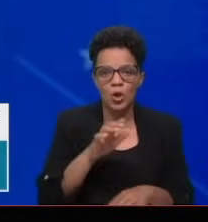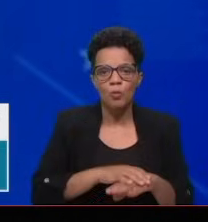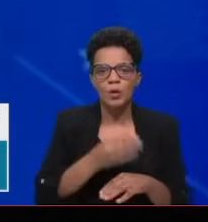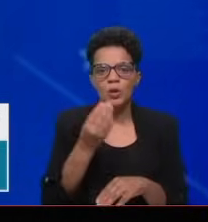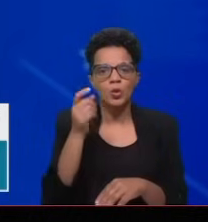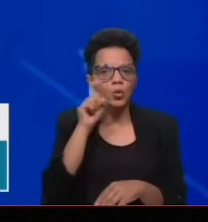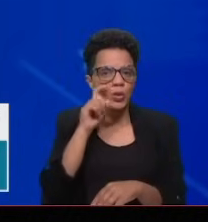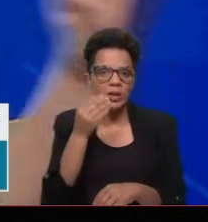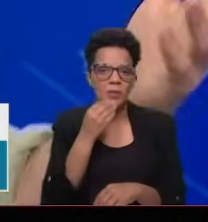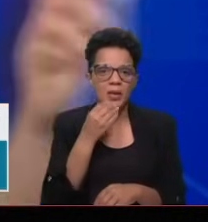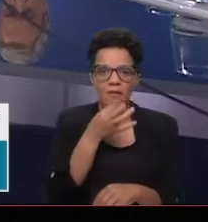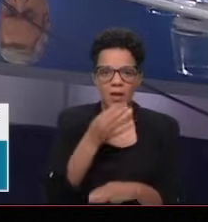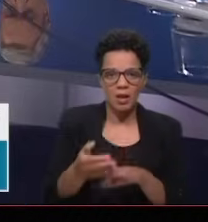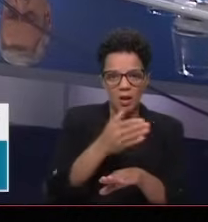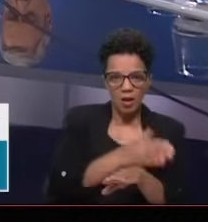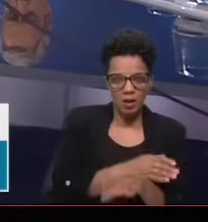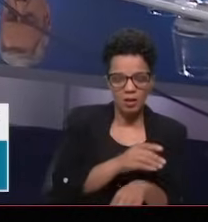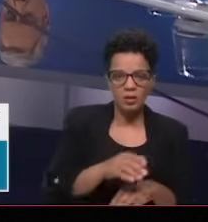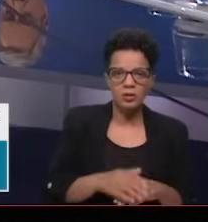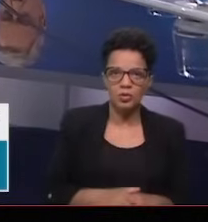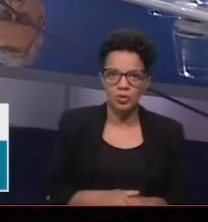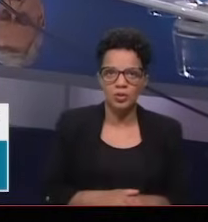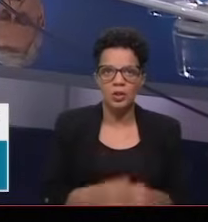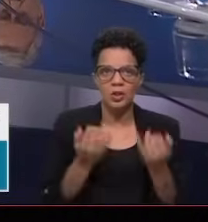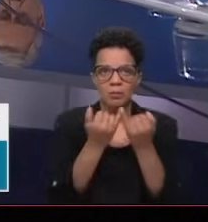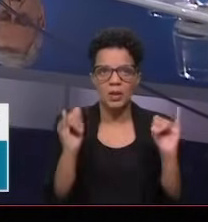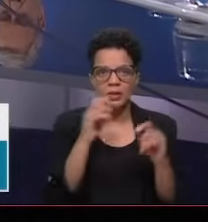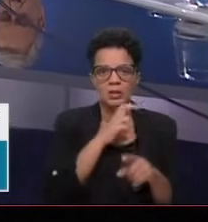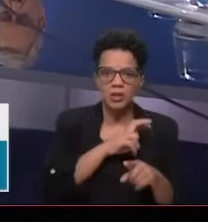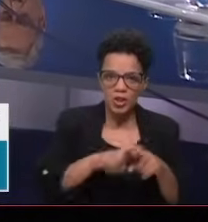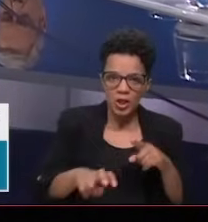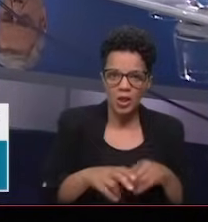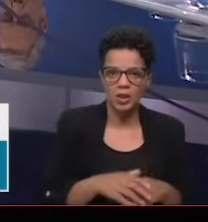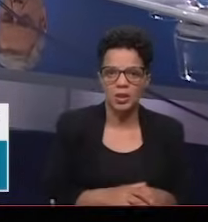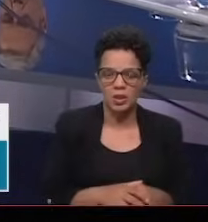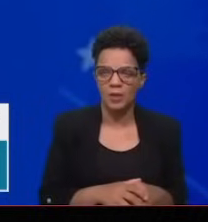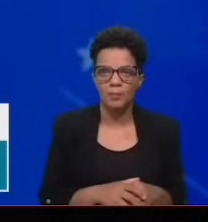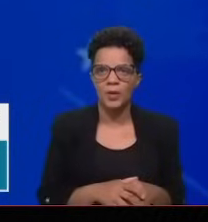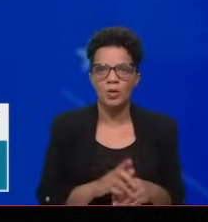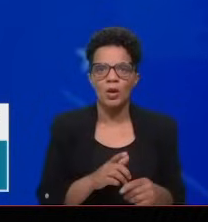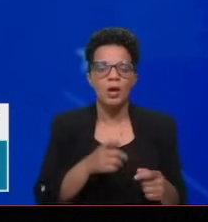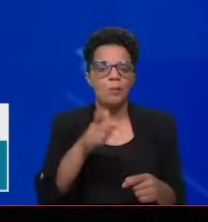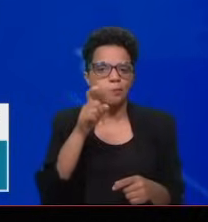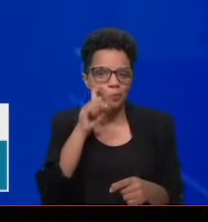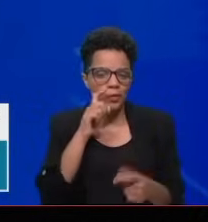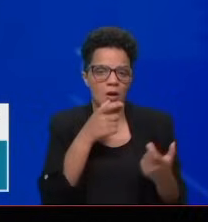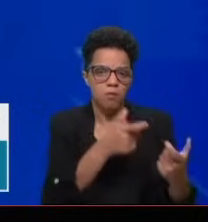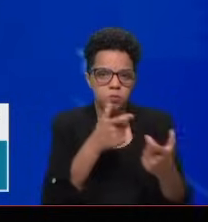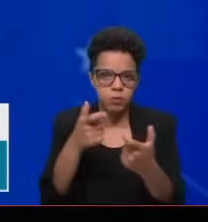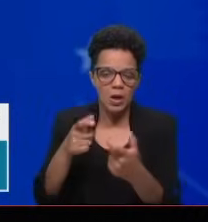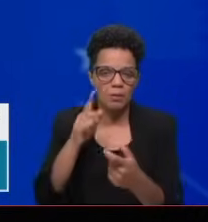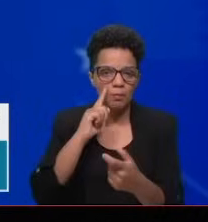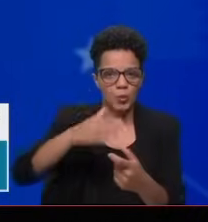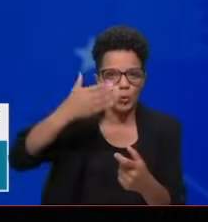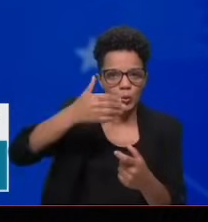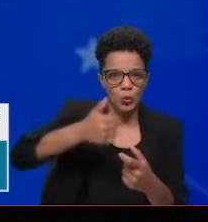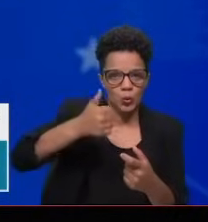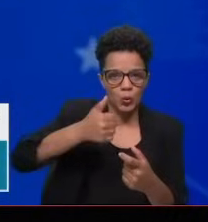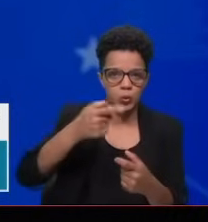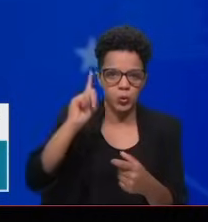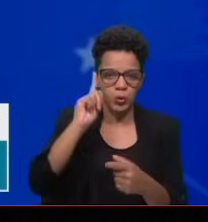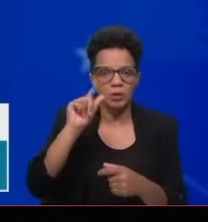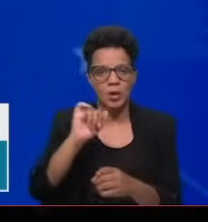alimentar que que falei vem da questão da da Independência energética não é só a questão de defesa de armas que é uma prioridade Há outras